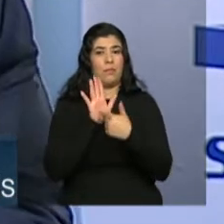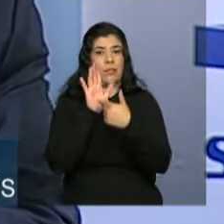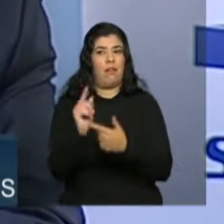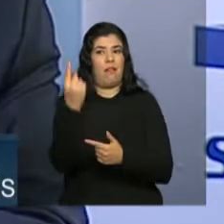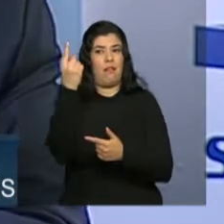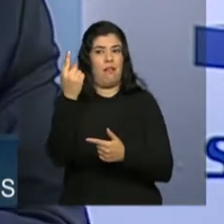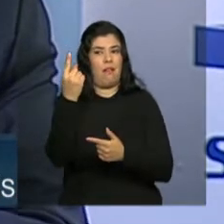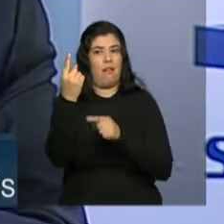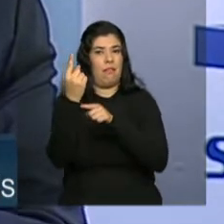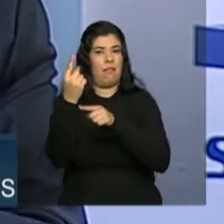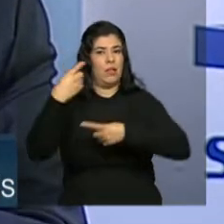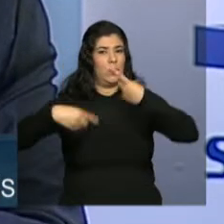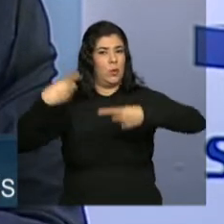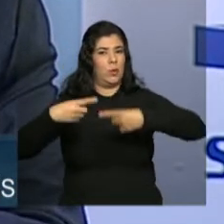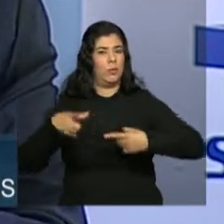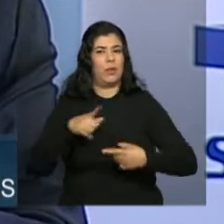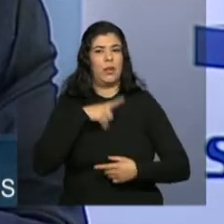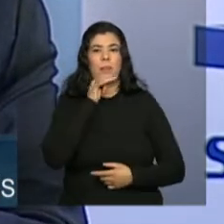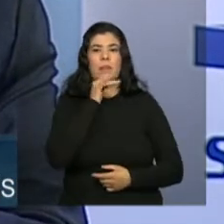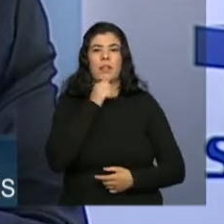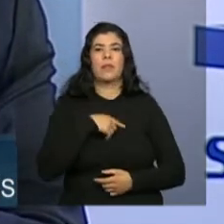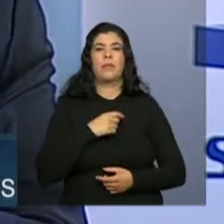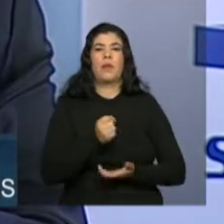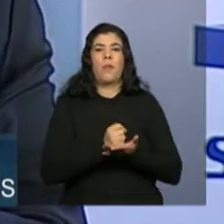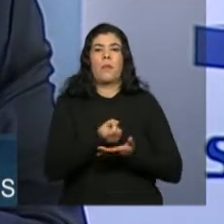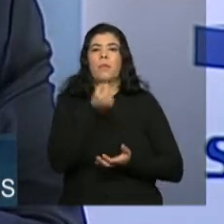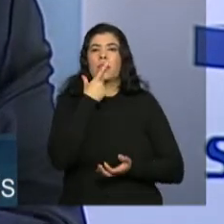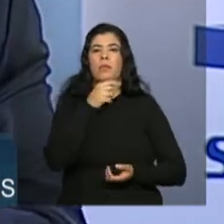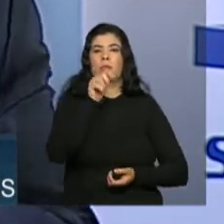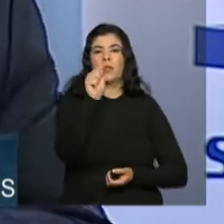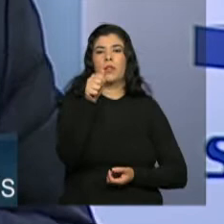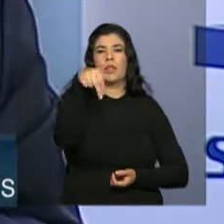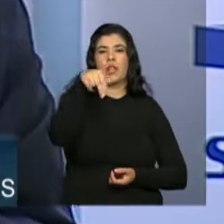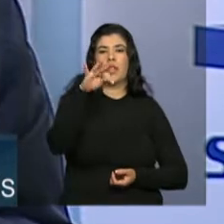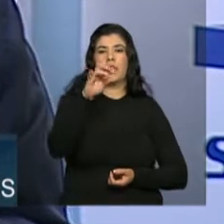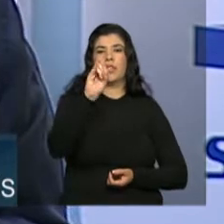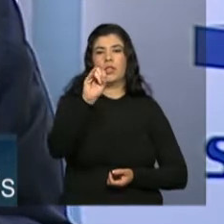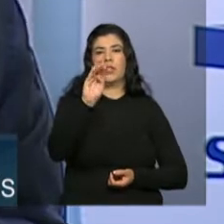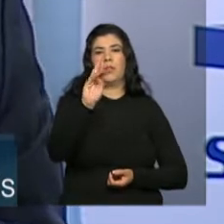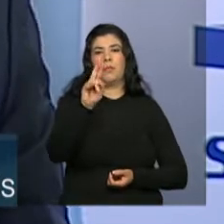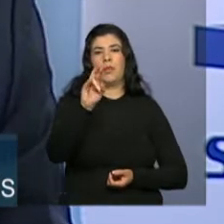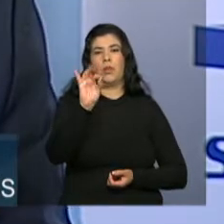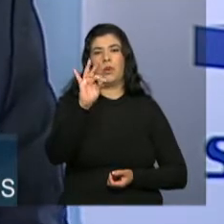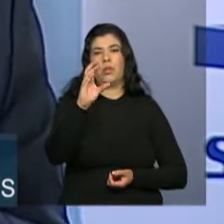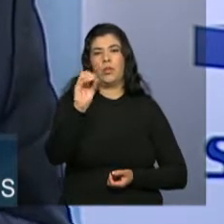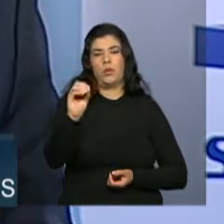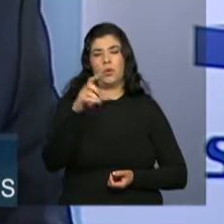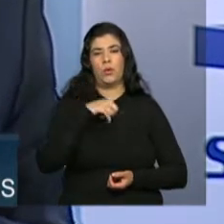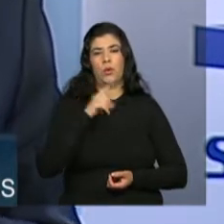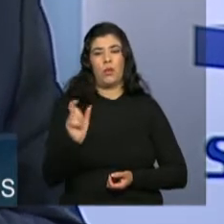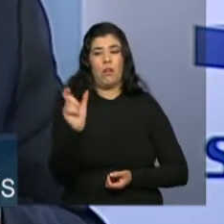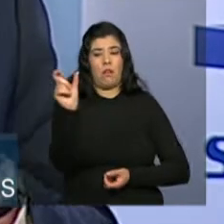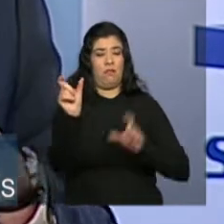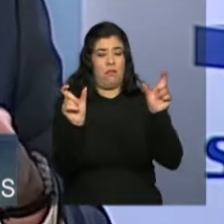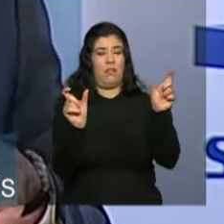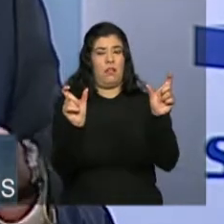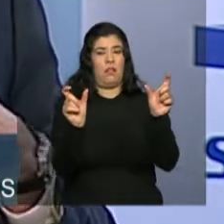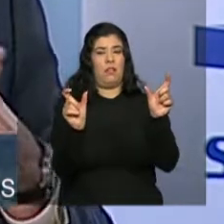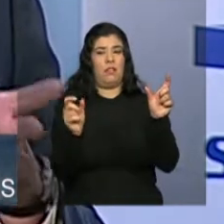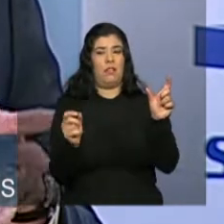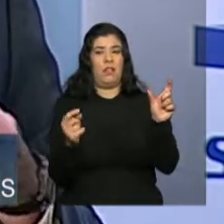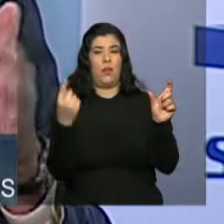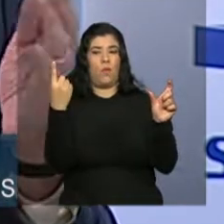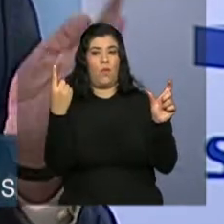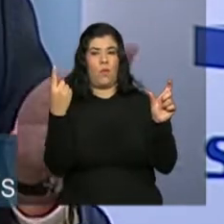seja se eu tenho um antibiótico x que só tem o medicamento de referência não tem concorrência nenhuma se eu tenho antibiótico XIV Eu tenho